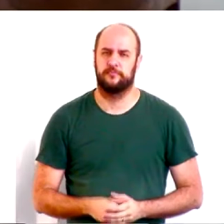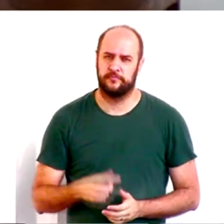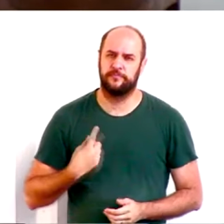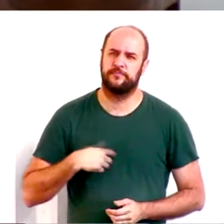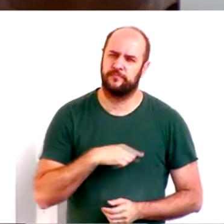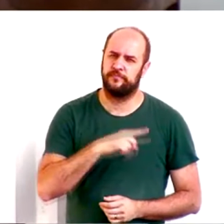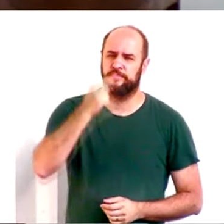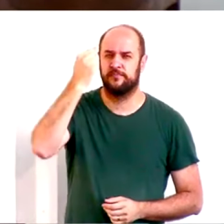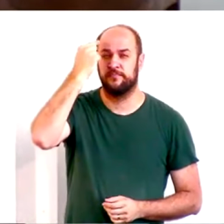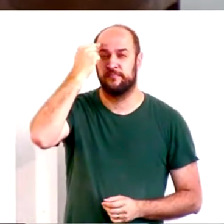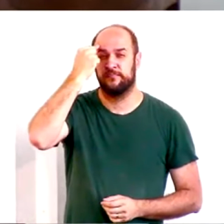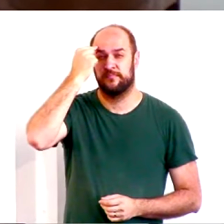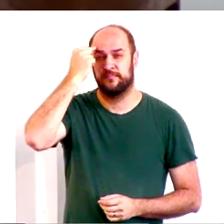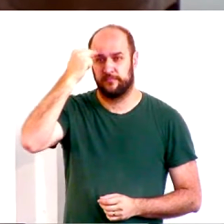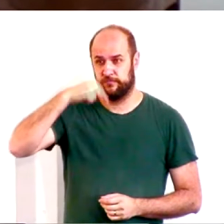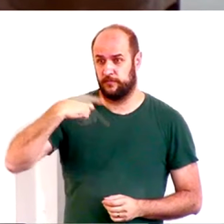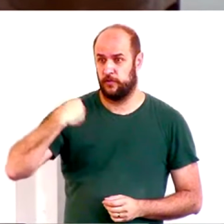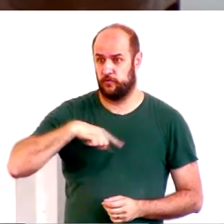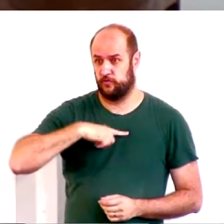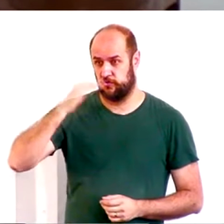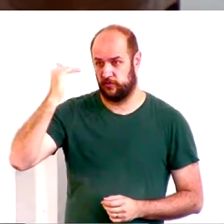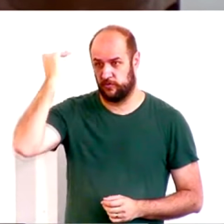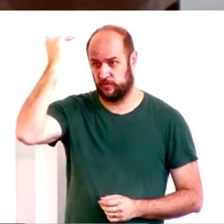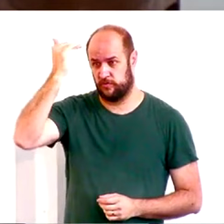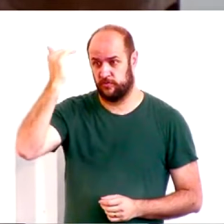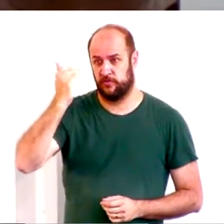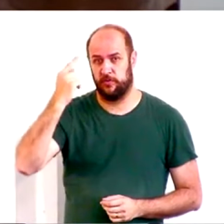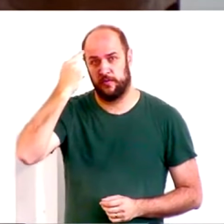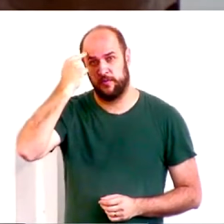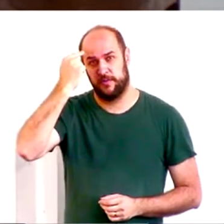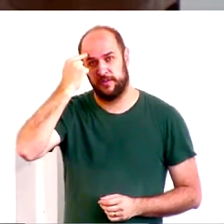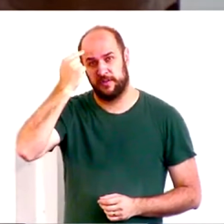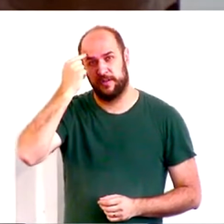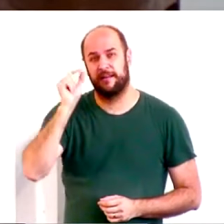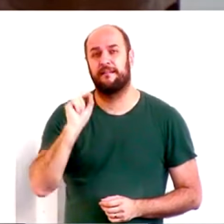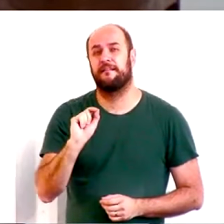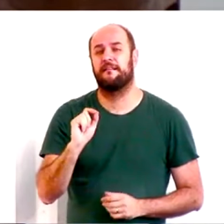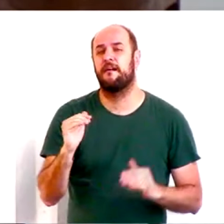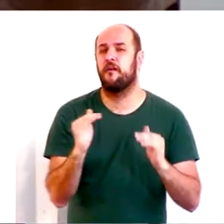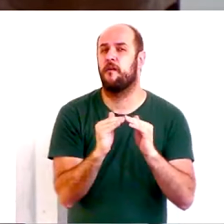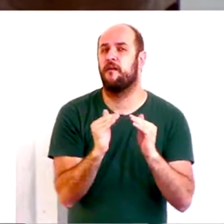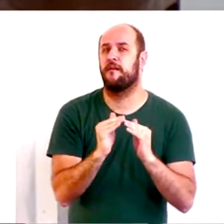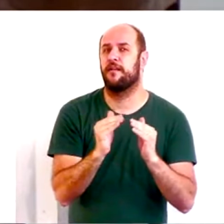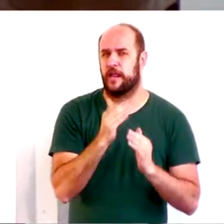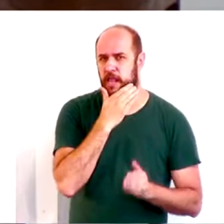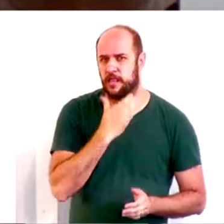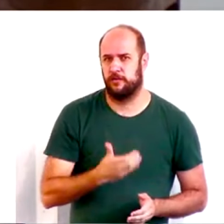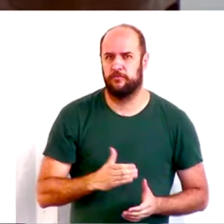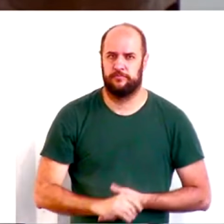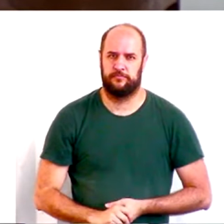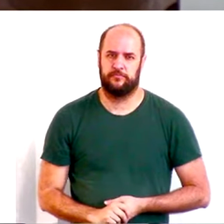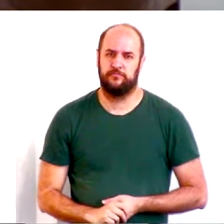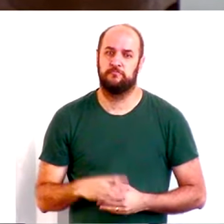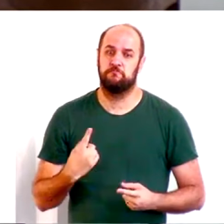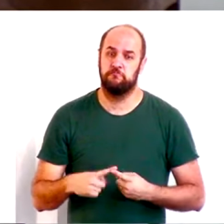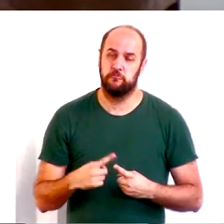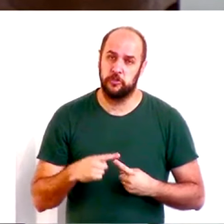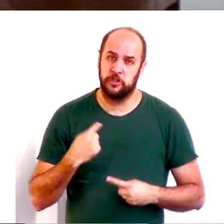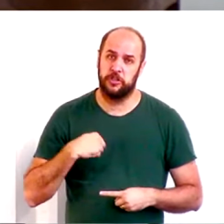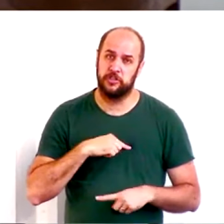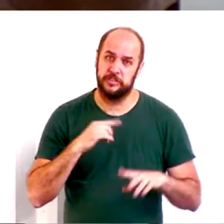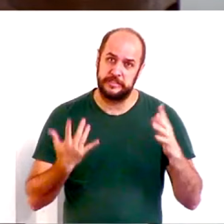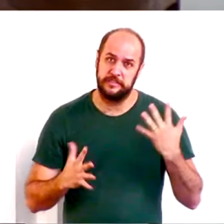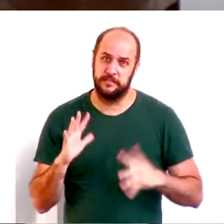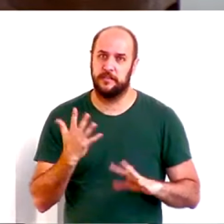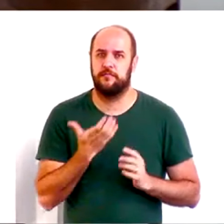pensar aqui os adultos no que este texto tem a ver com Natal porque é que nós comemoramos o Natal O